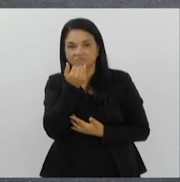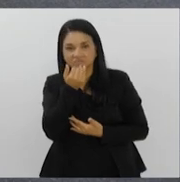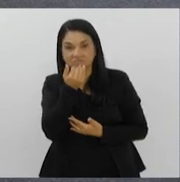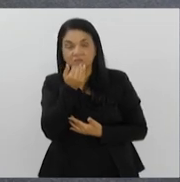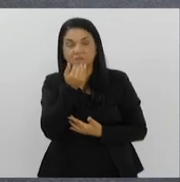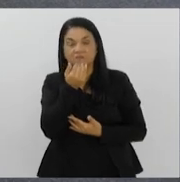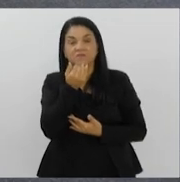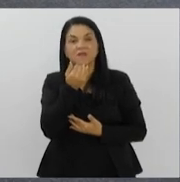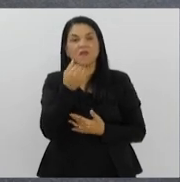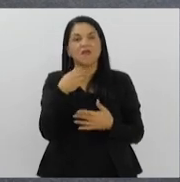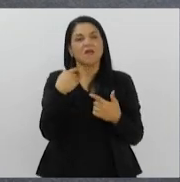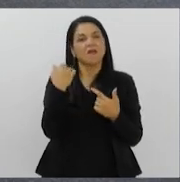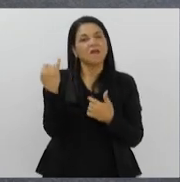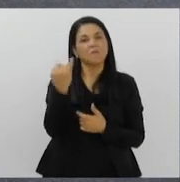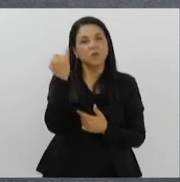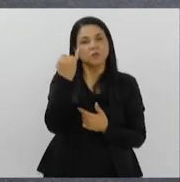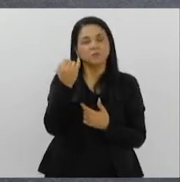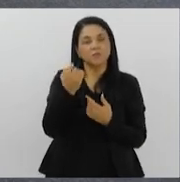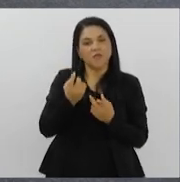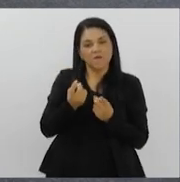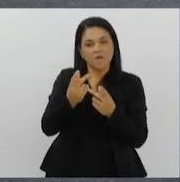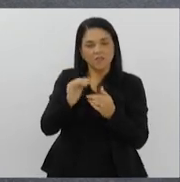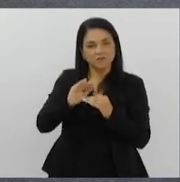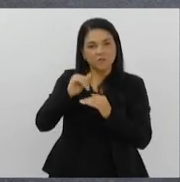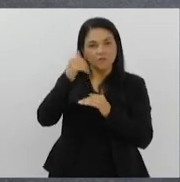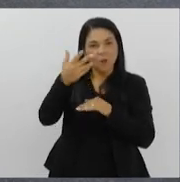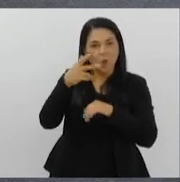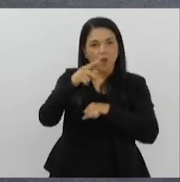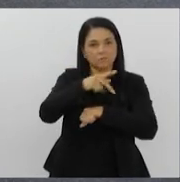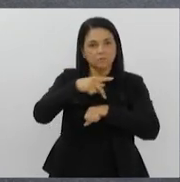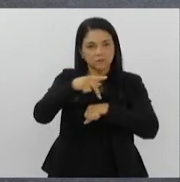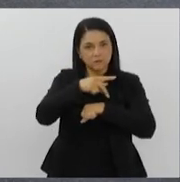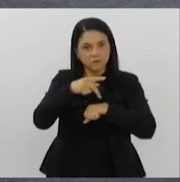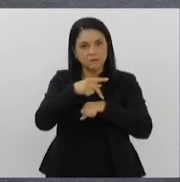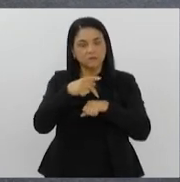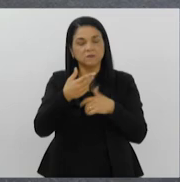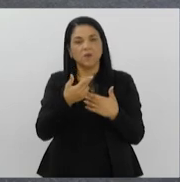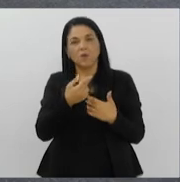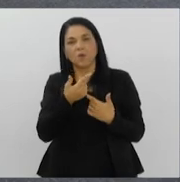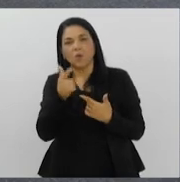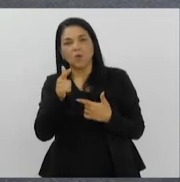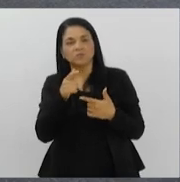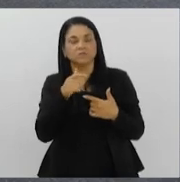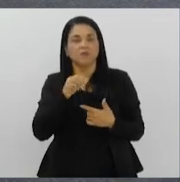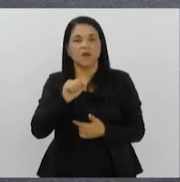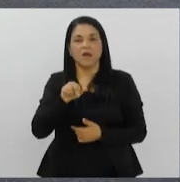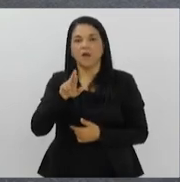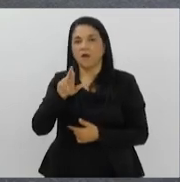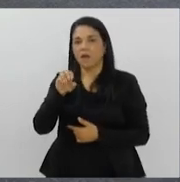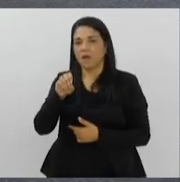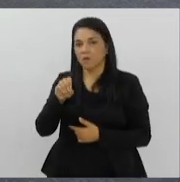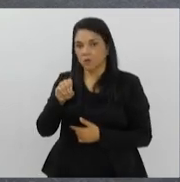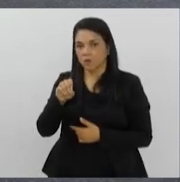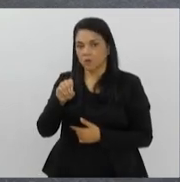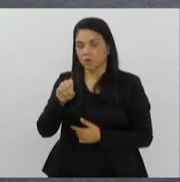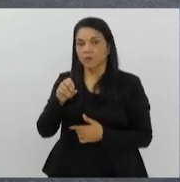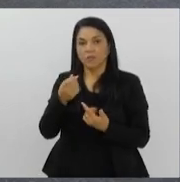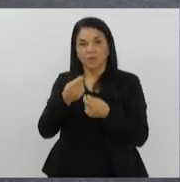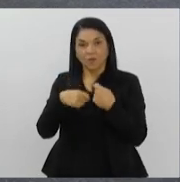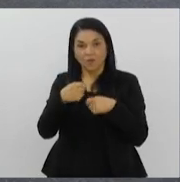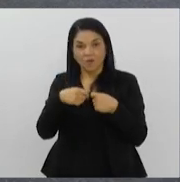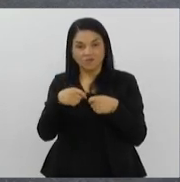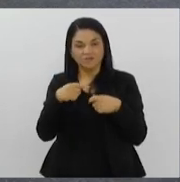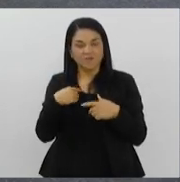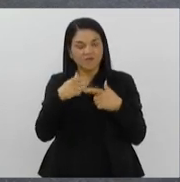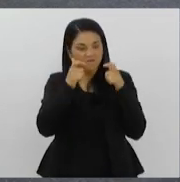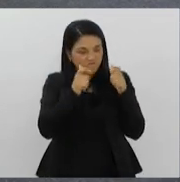porque exporta, o agronegócio, alguns falam, outros falam da agricultura familiar, mas vem um campo apenas como